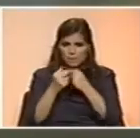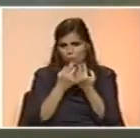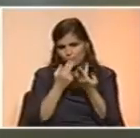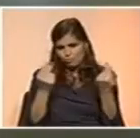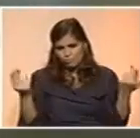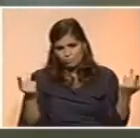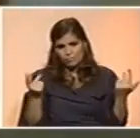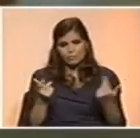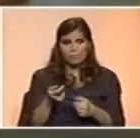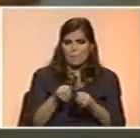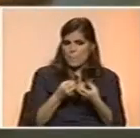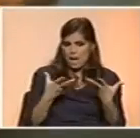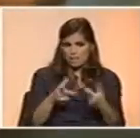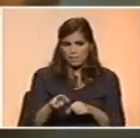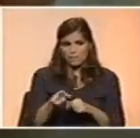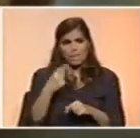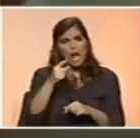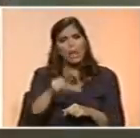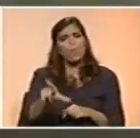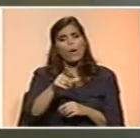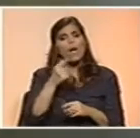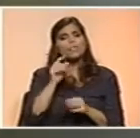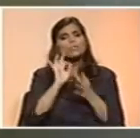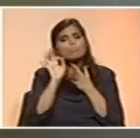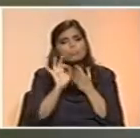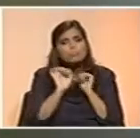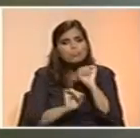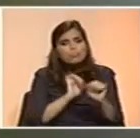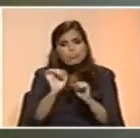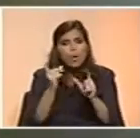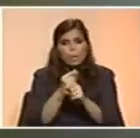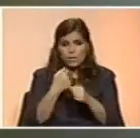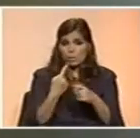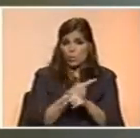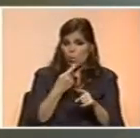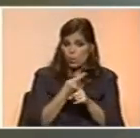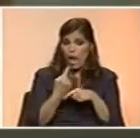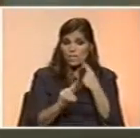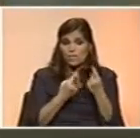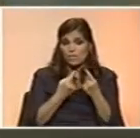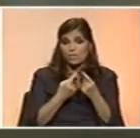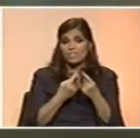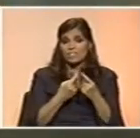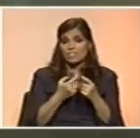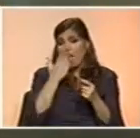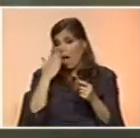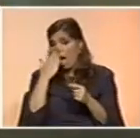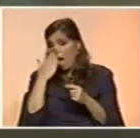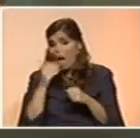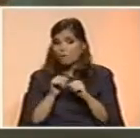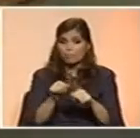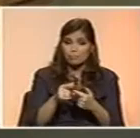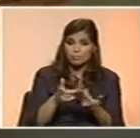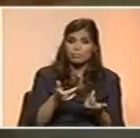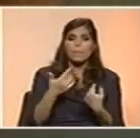mais diversificada. Há sítios específicos para comprar as coisas, se calhar não encontram em qualquer mercearia, mas assim que tiver